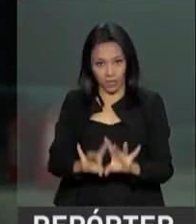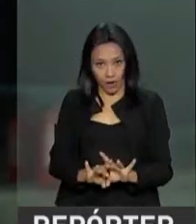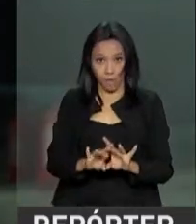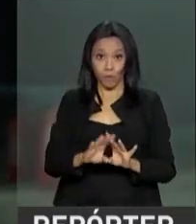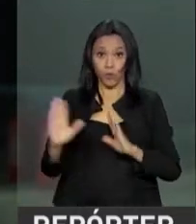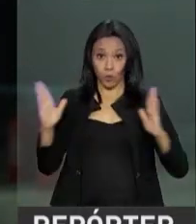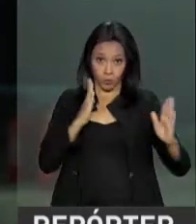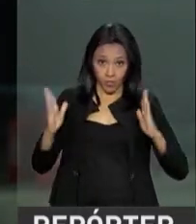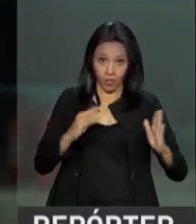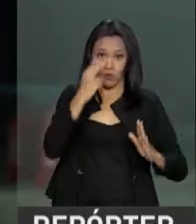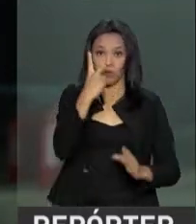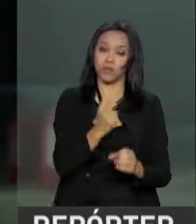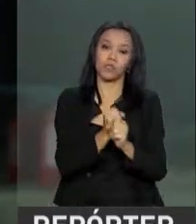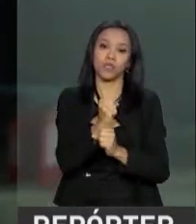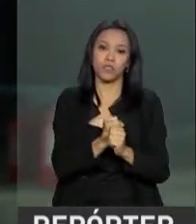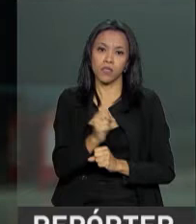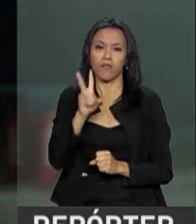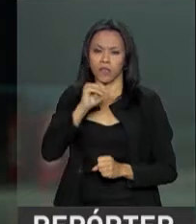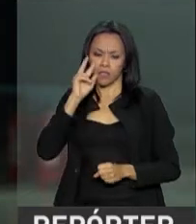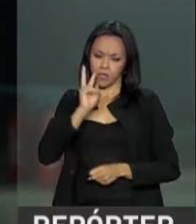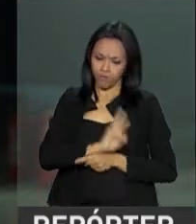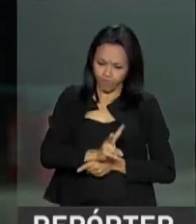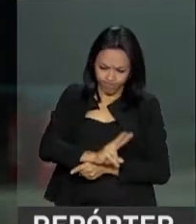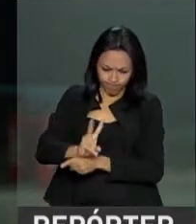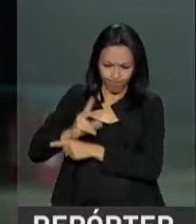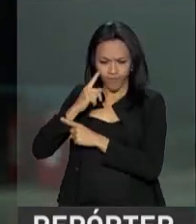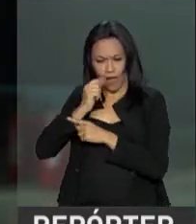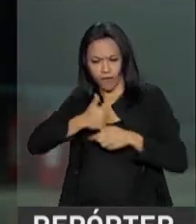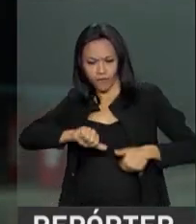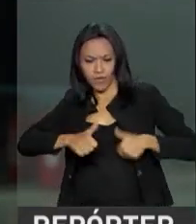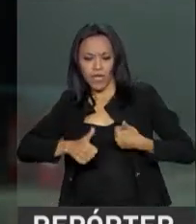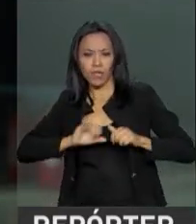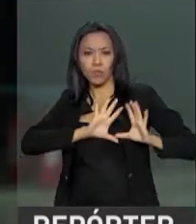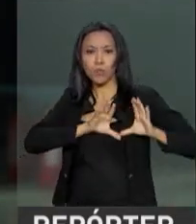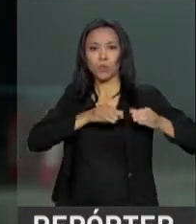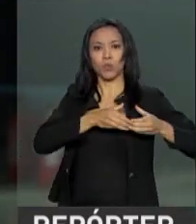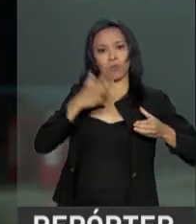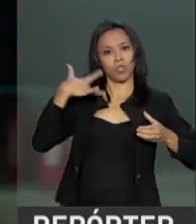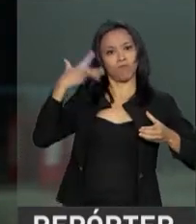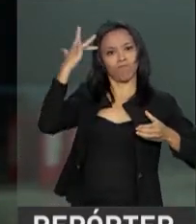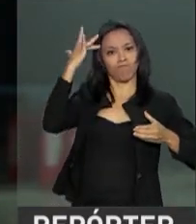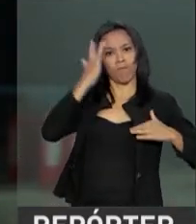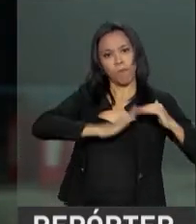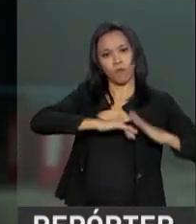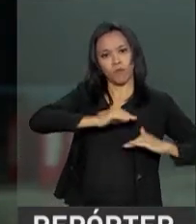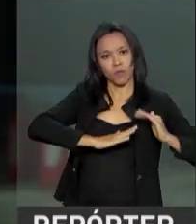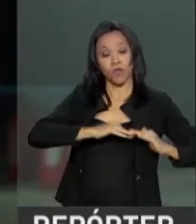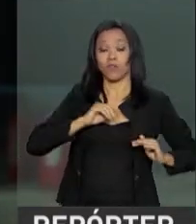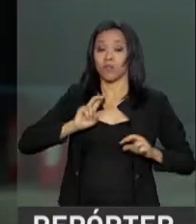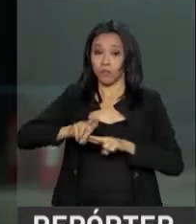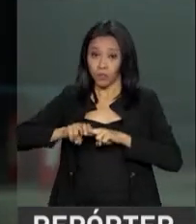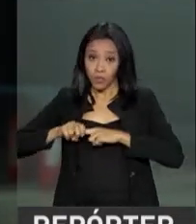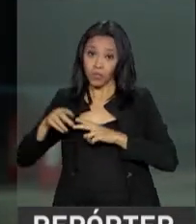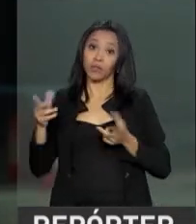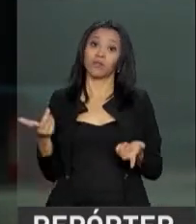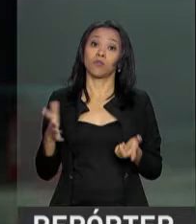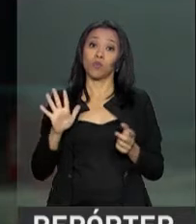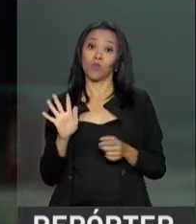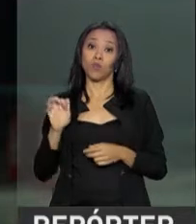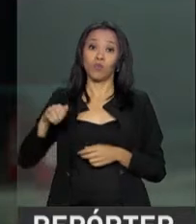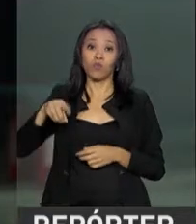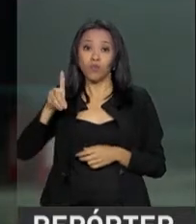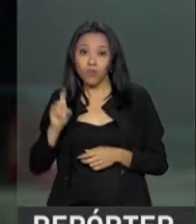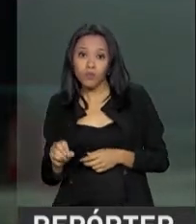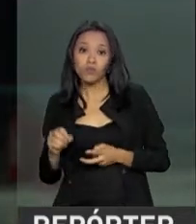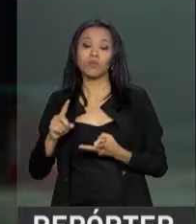dois anos serão monitoradas e avaliadas por especialistas para isso o fundo social do banco